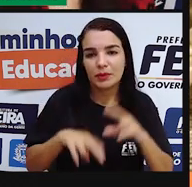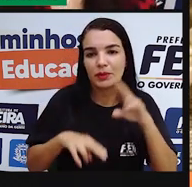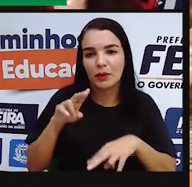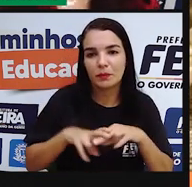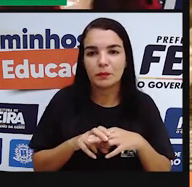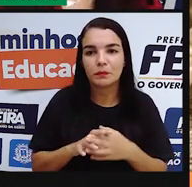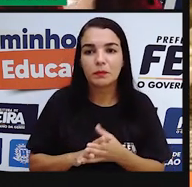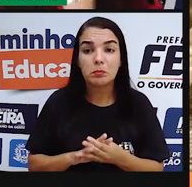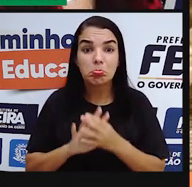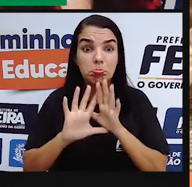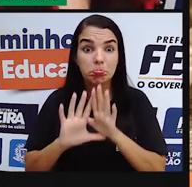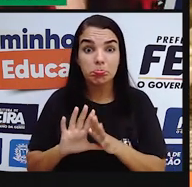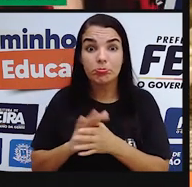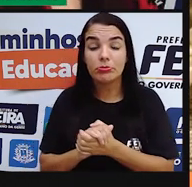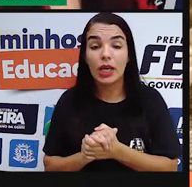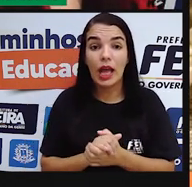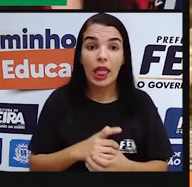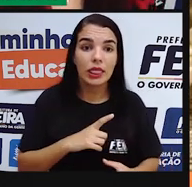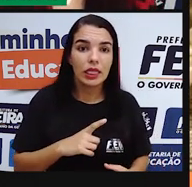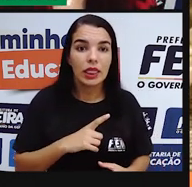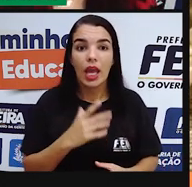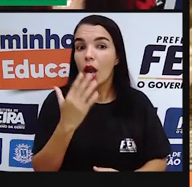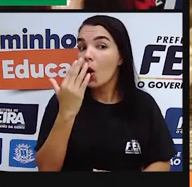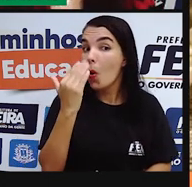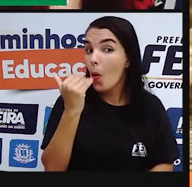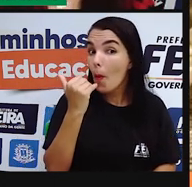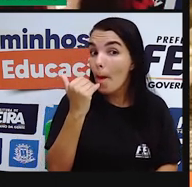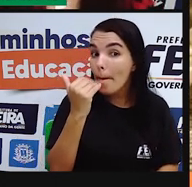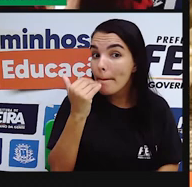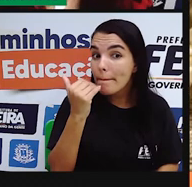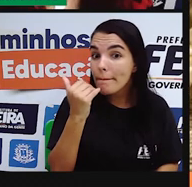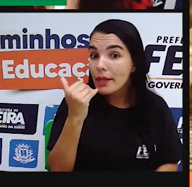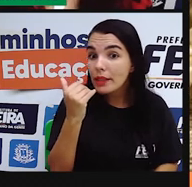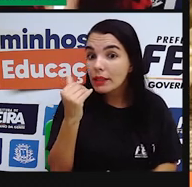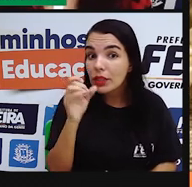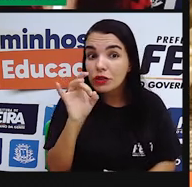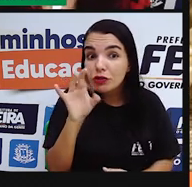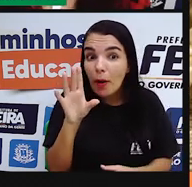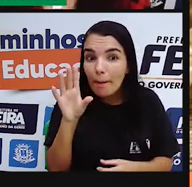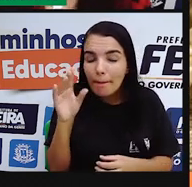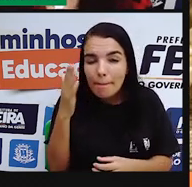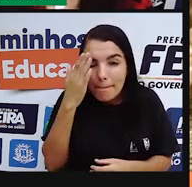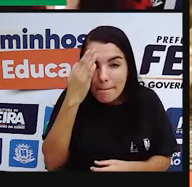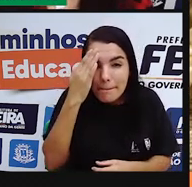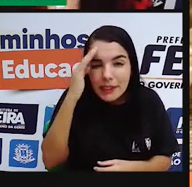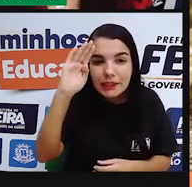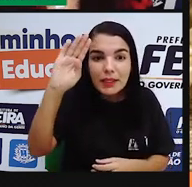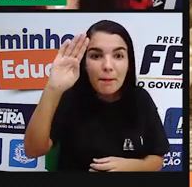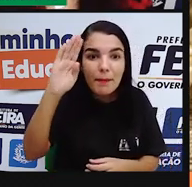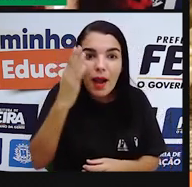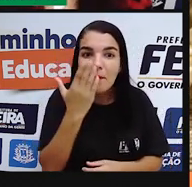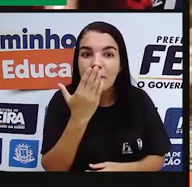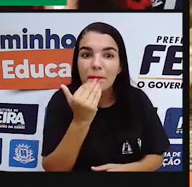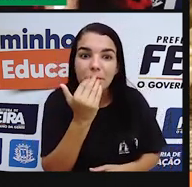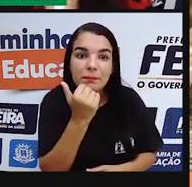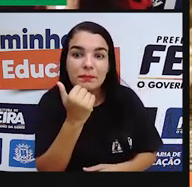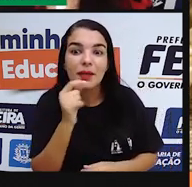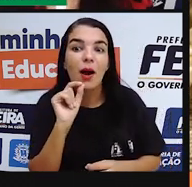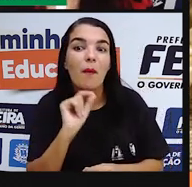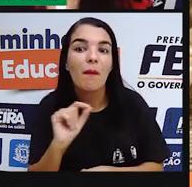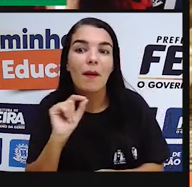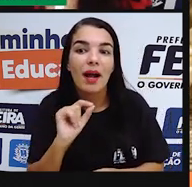As comidas típicas. Os principais pratos típicos das festas juninas, como a Pró já disse para